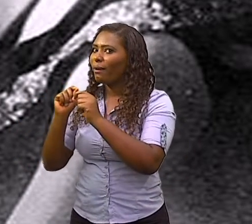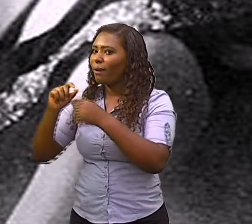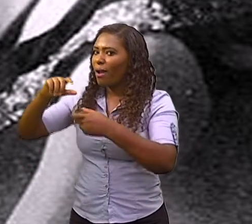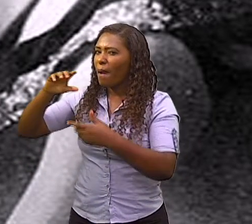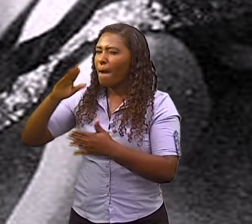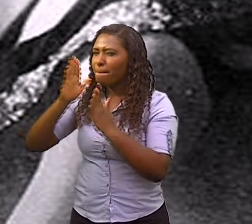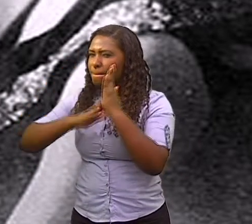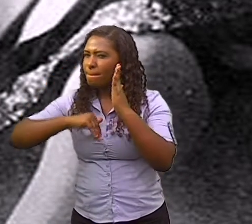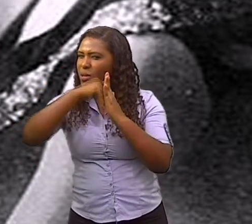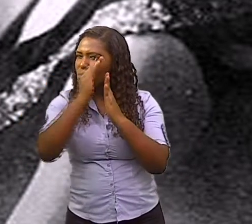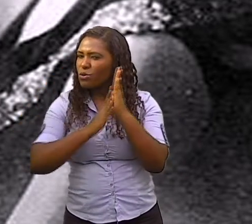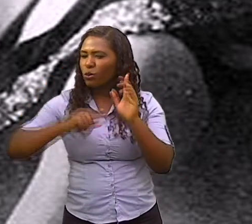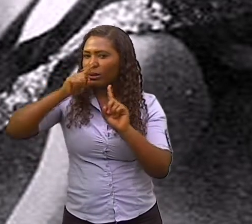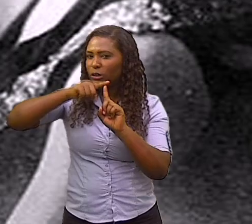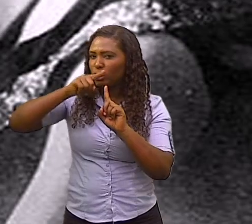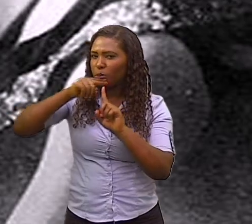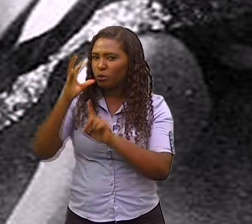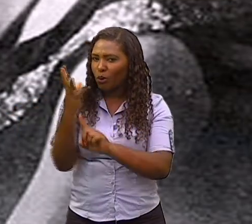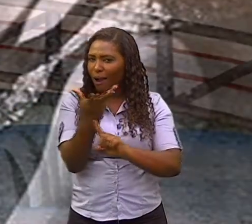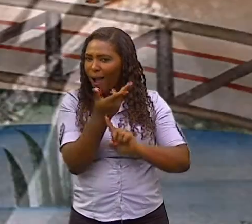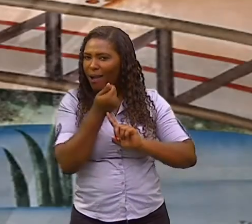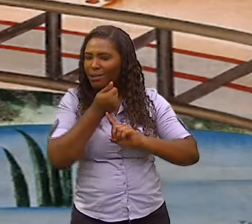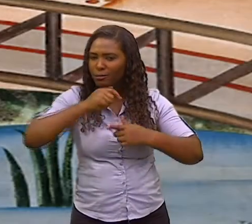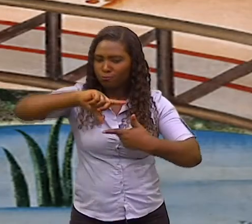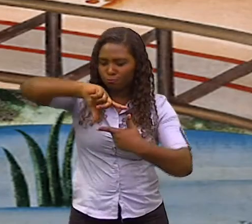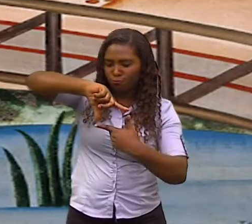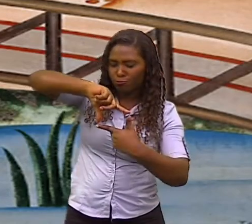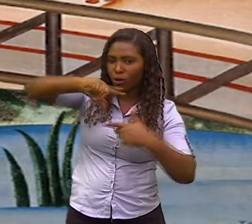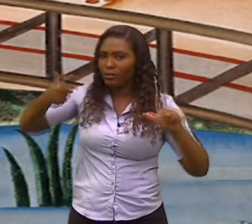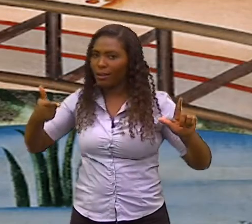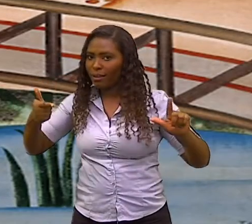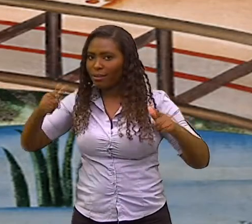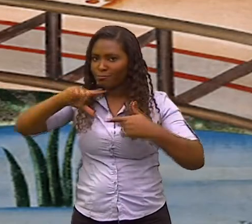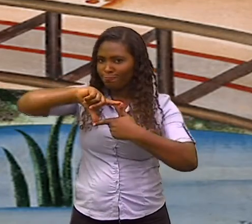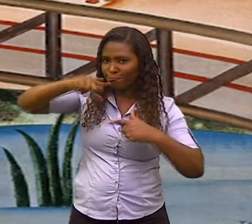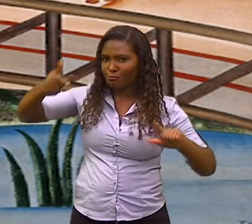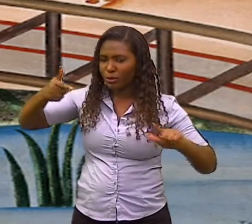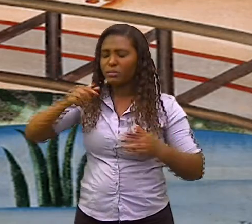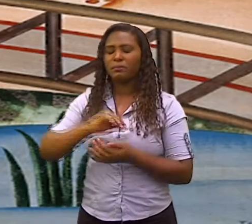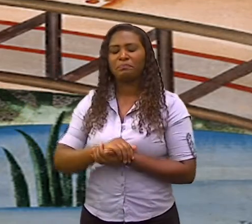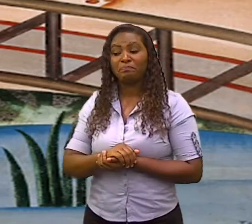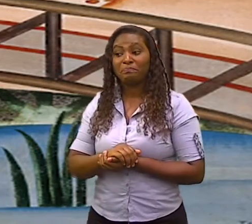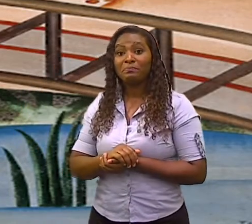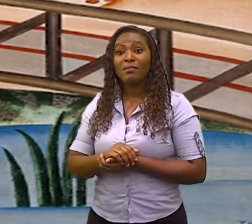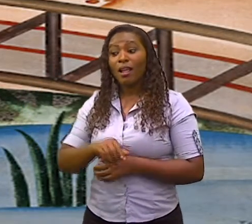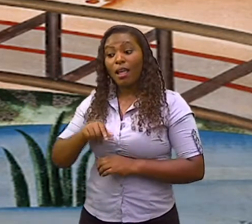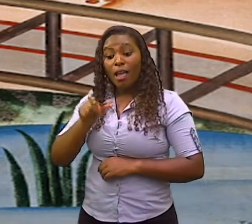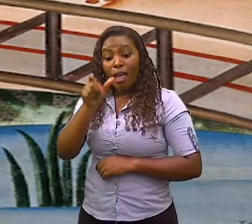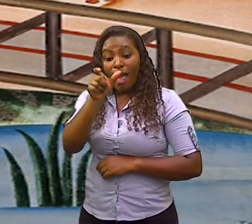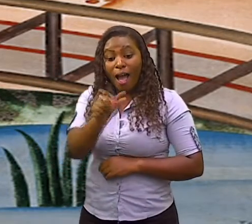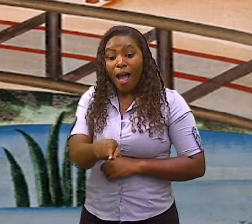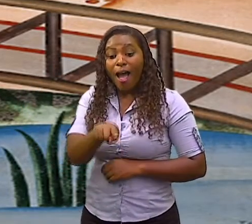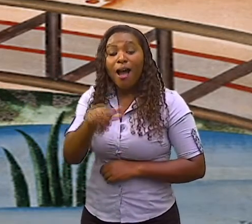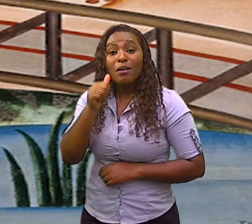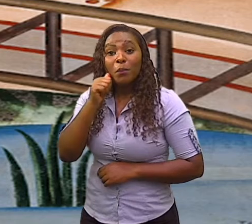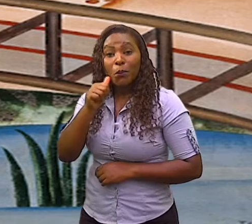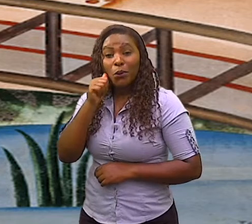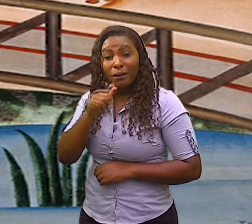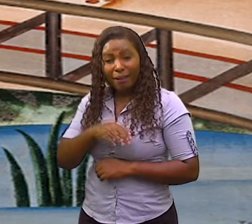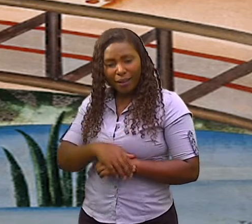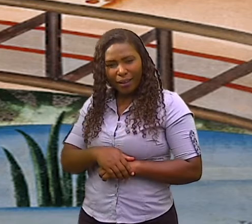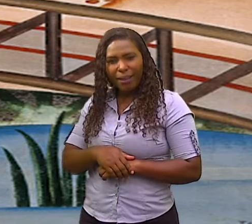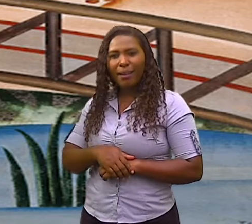arte. Tarsila disse que foi em Minas que ela viu as cores que gostava, desde a sua